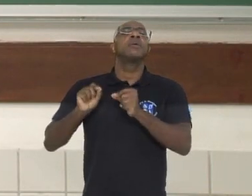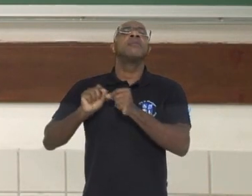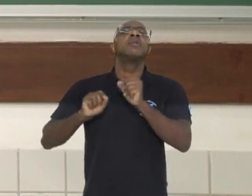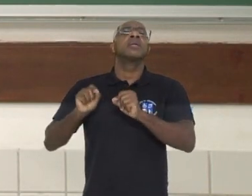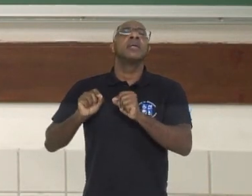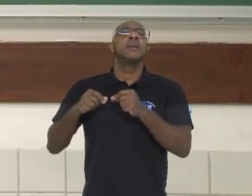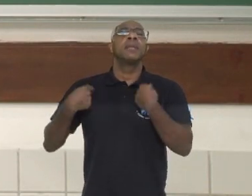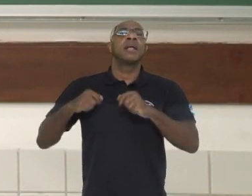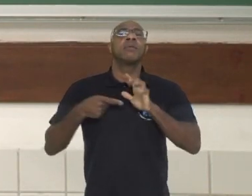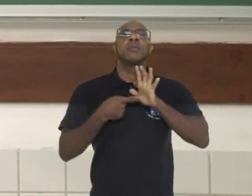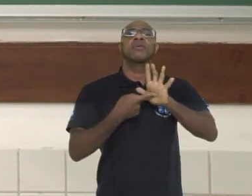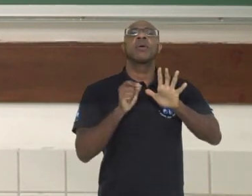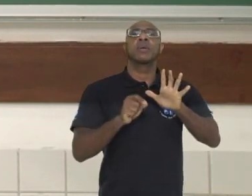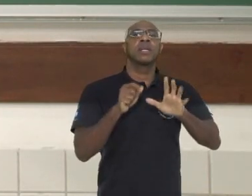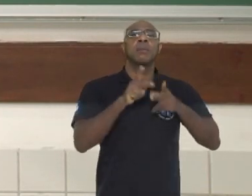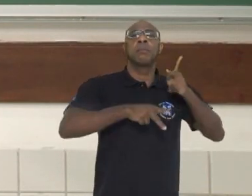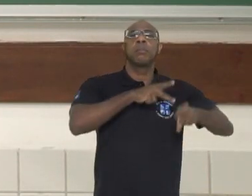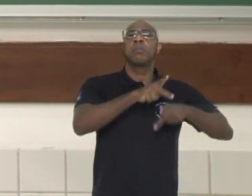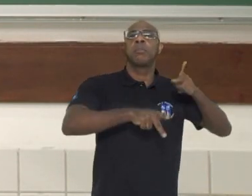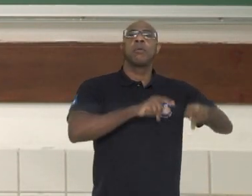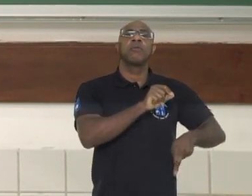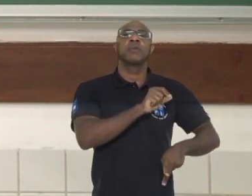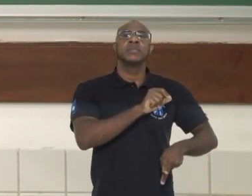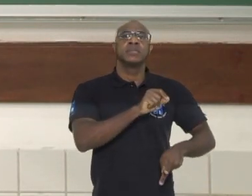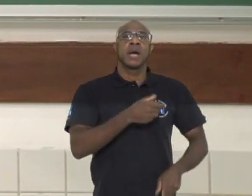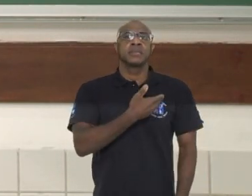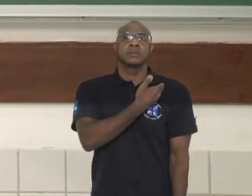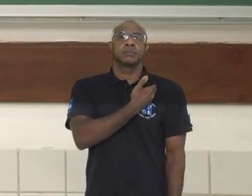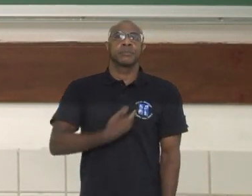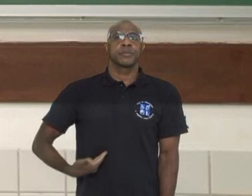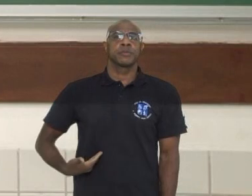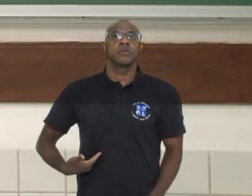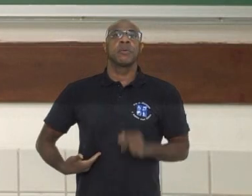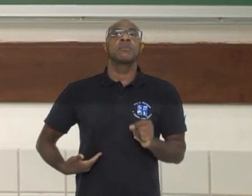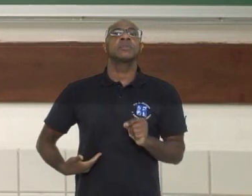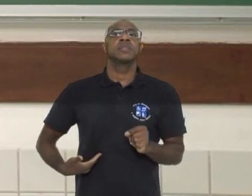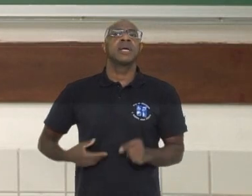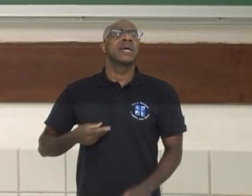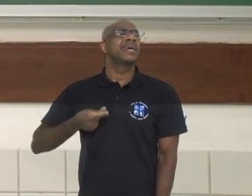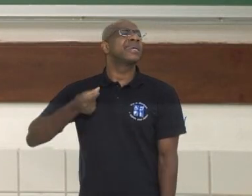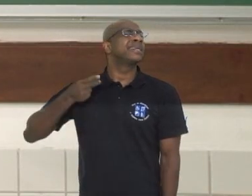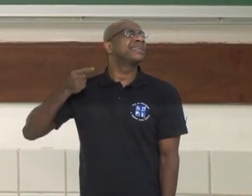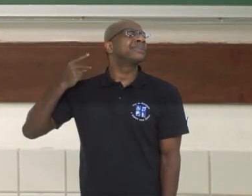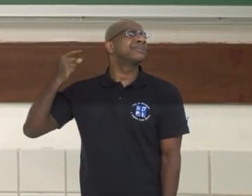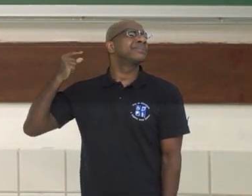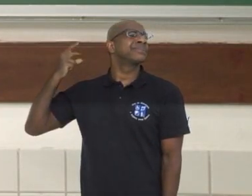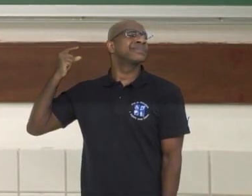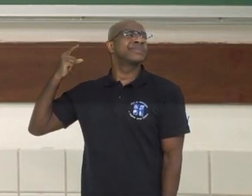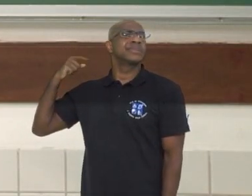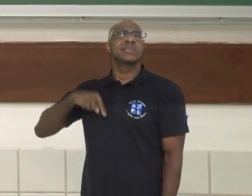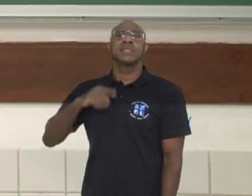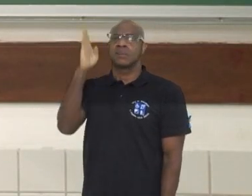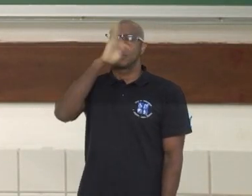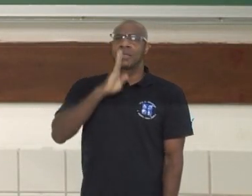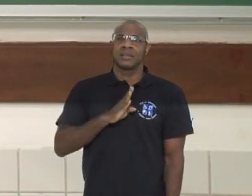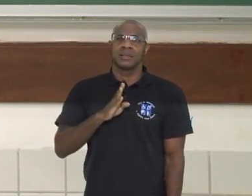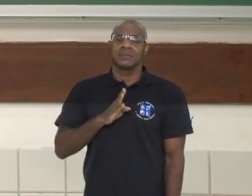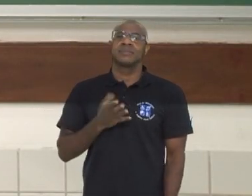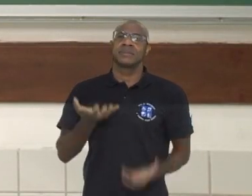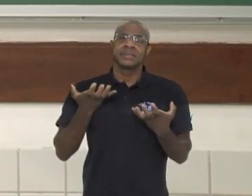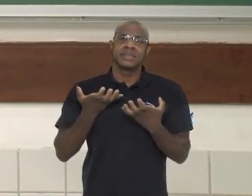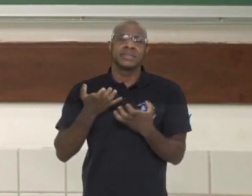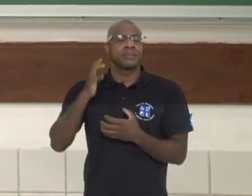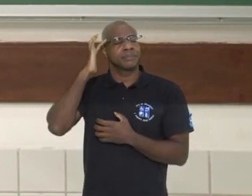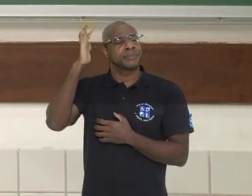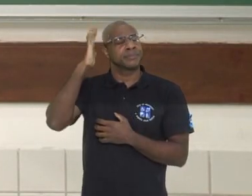Precisavam mostrar para a população que a república era um sonho antigo dos brasileiros. Ou seja, precisava criar